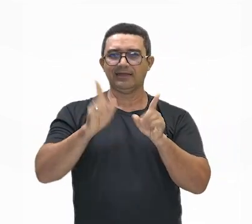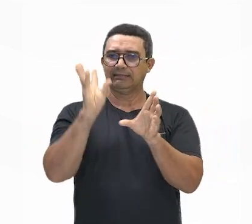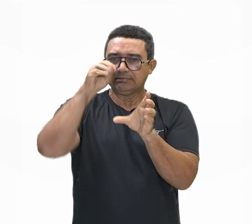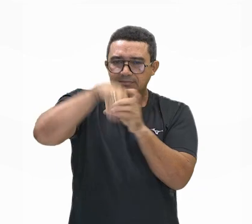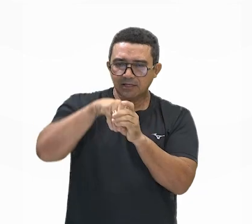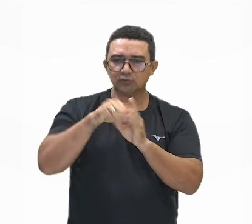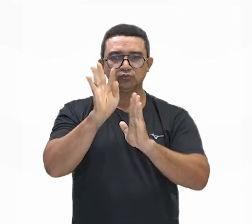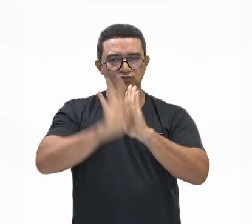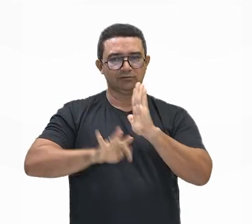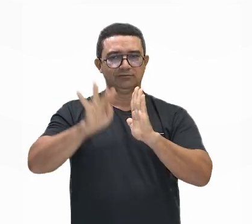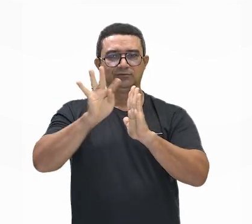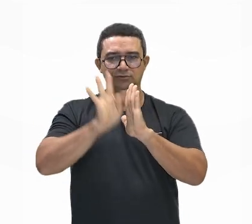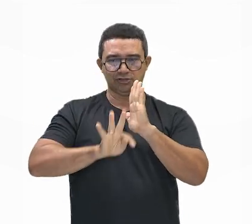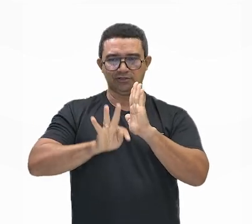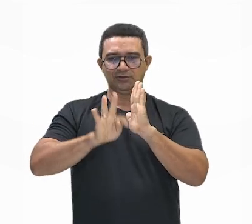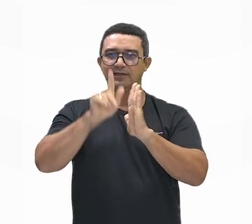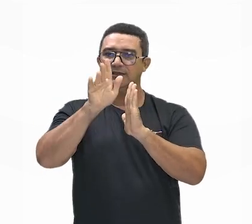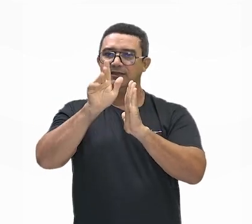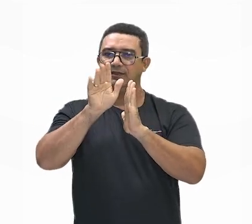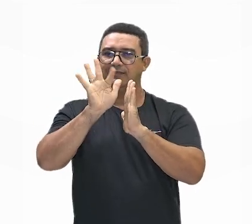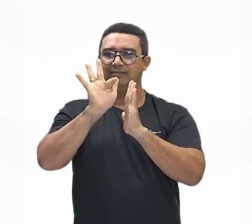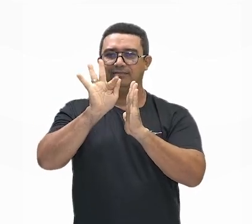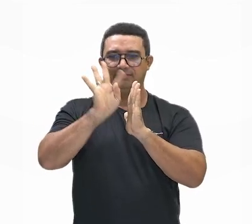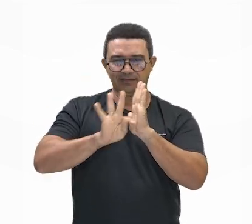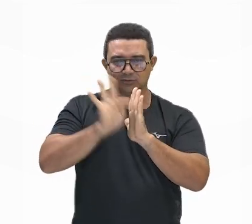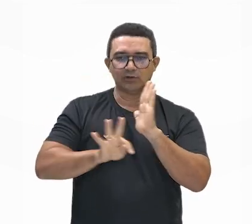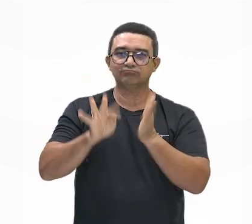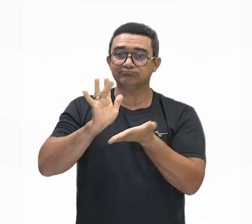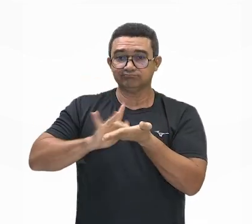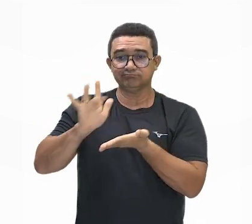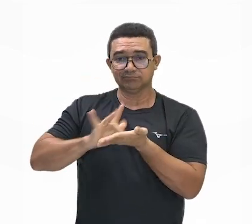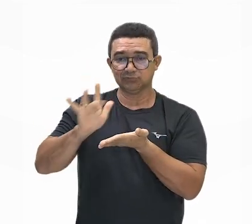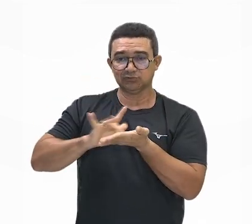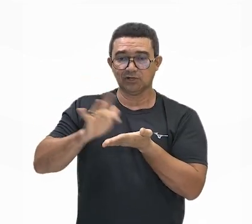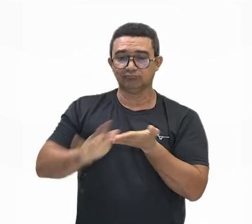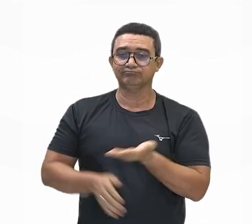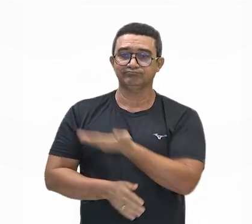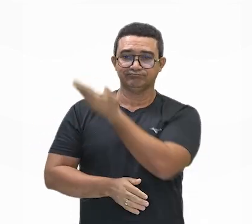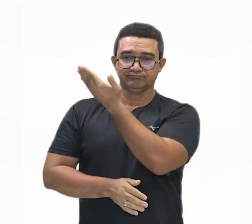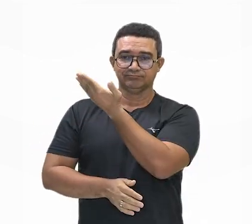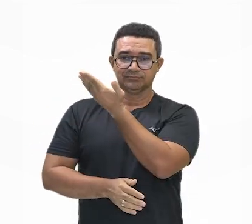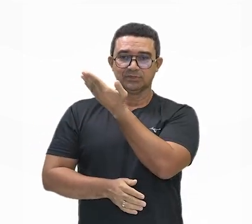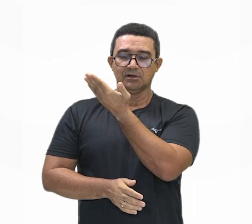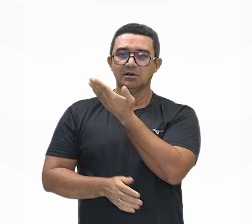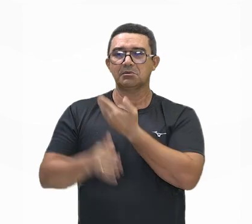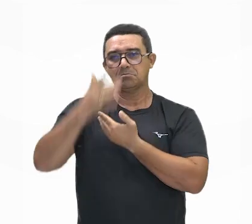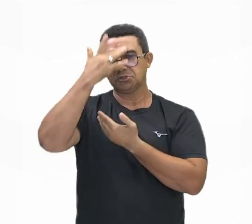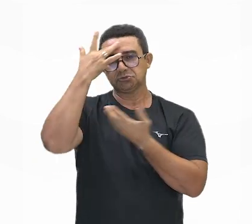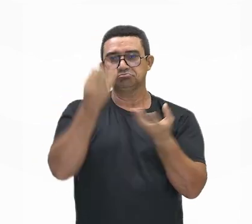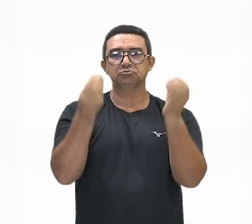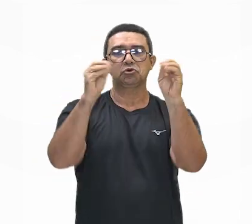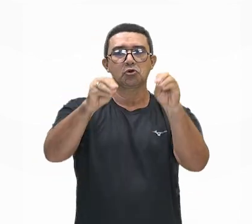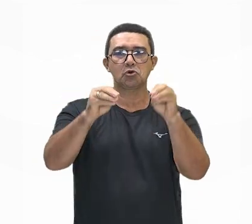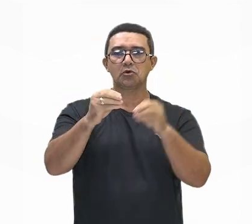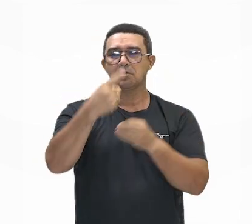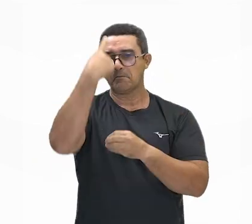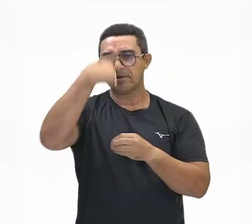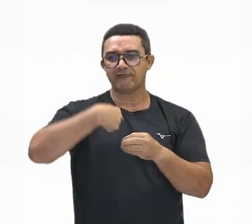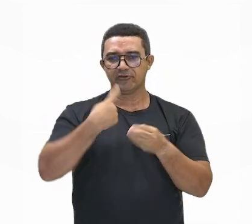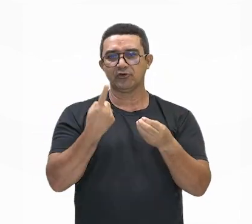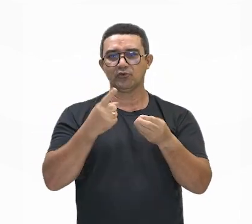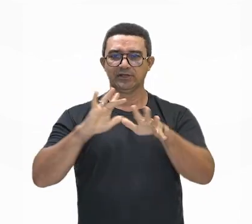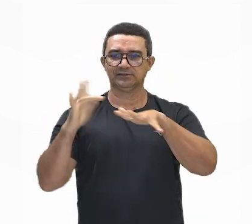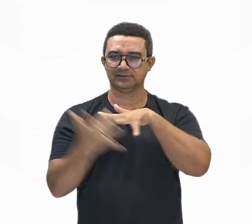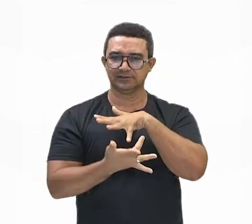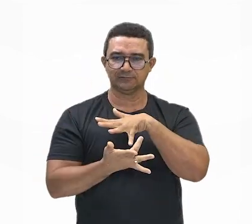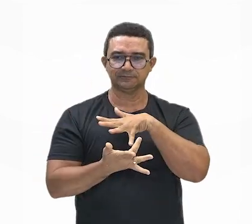E aí nós temos o quê? Um post numa rede social, é um feed, né, de alguém, é um perfil aí de alguém, e de um